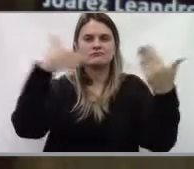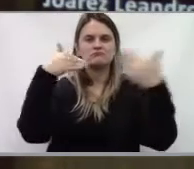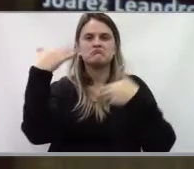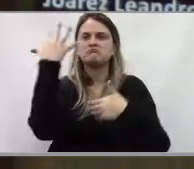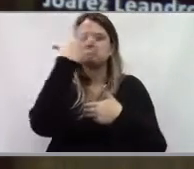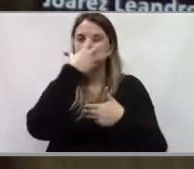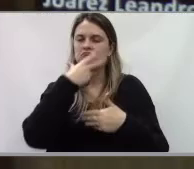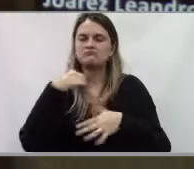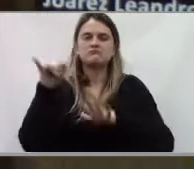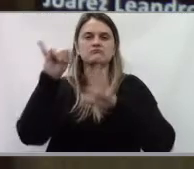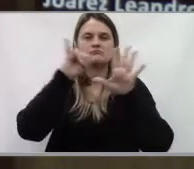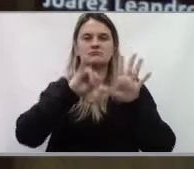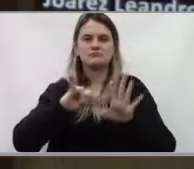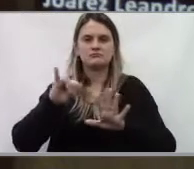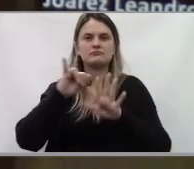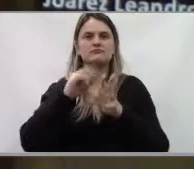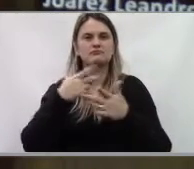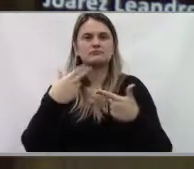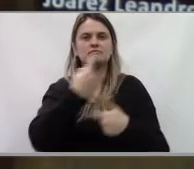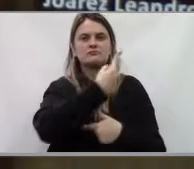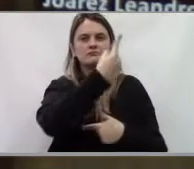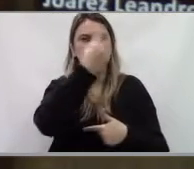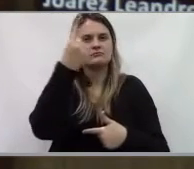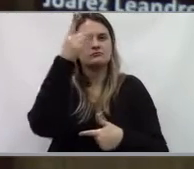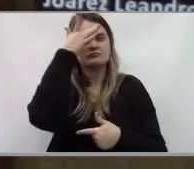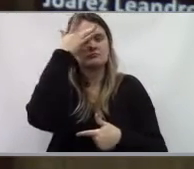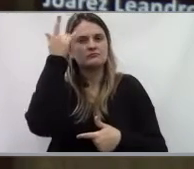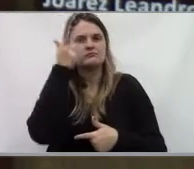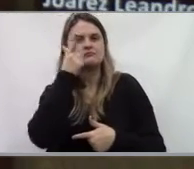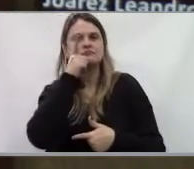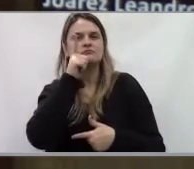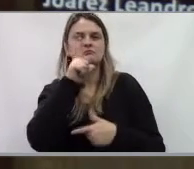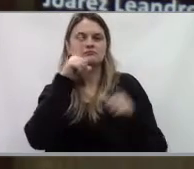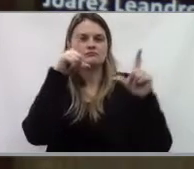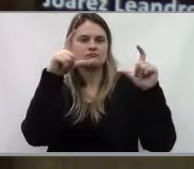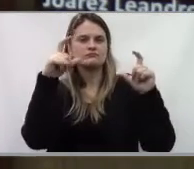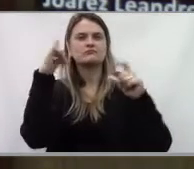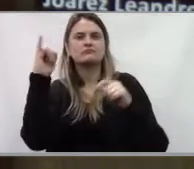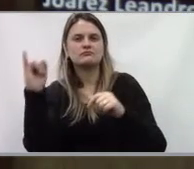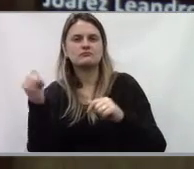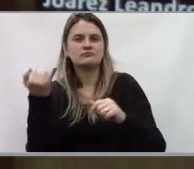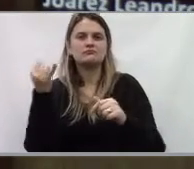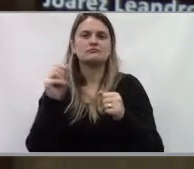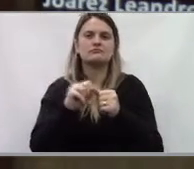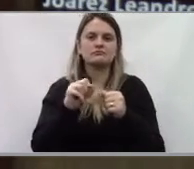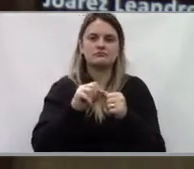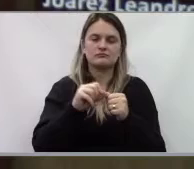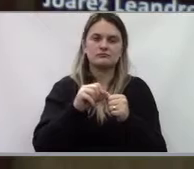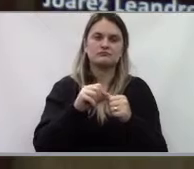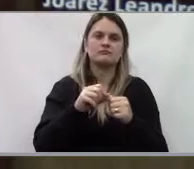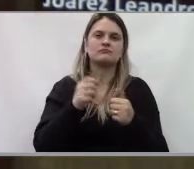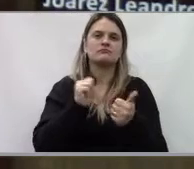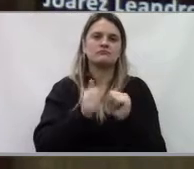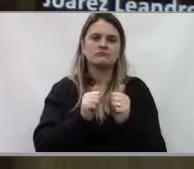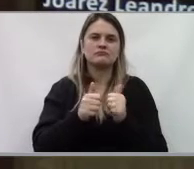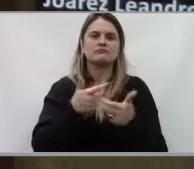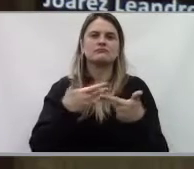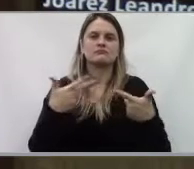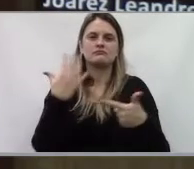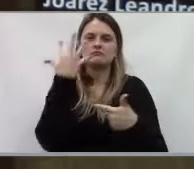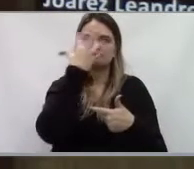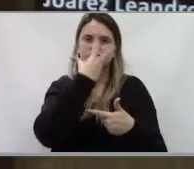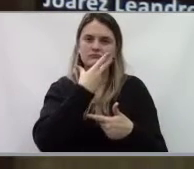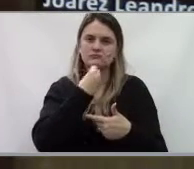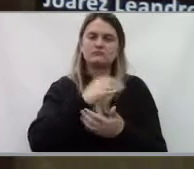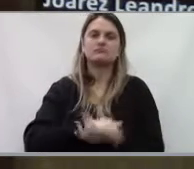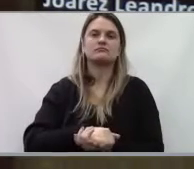de você ver as imagens que cada pessoa consegue tirar desses locais que estão fazendo